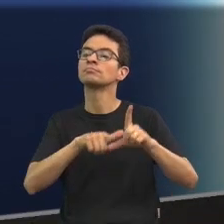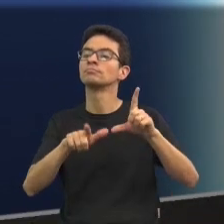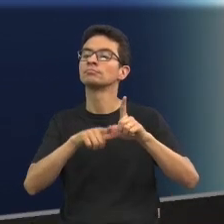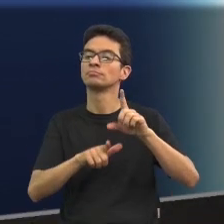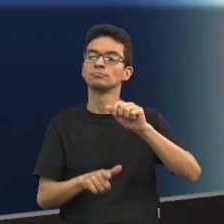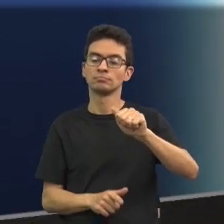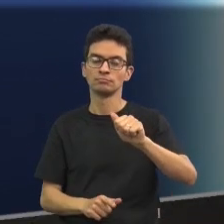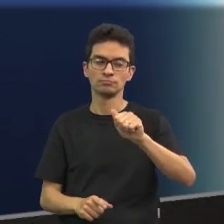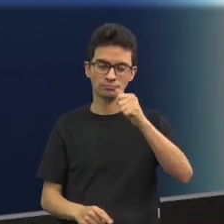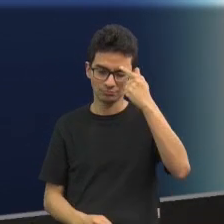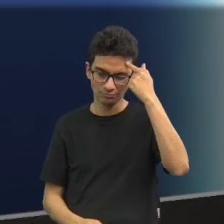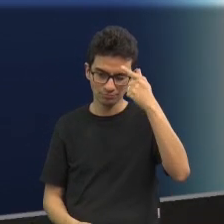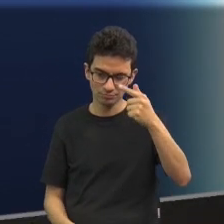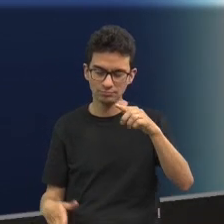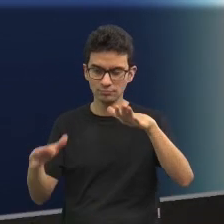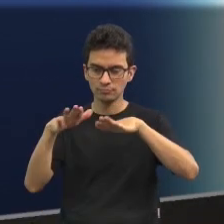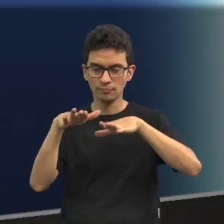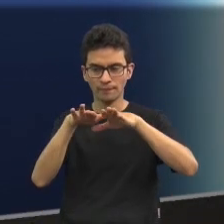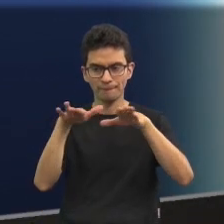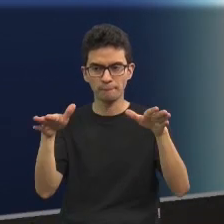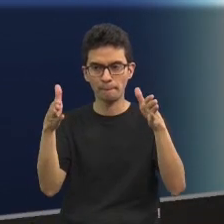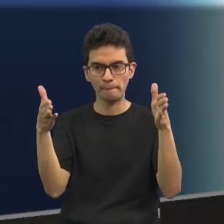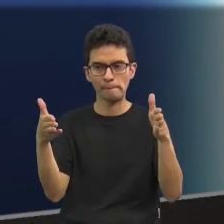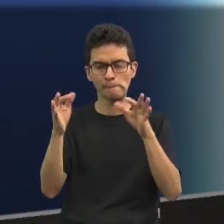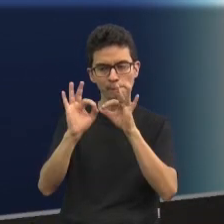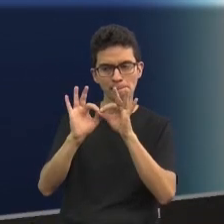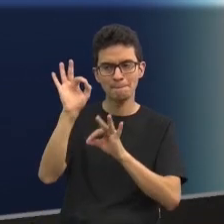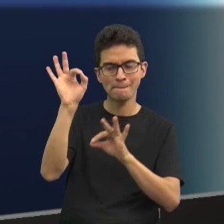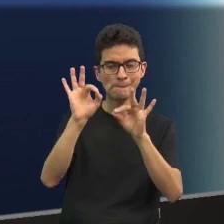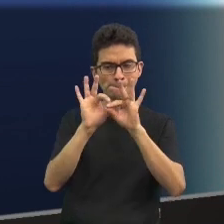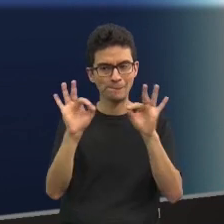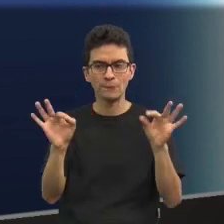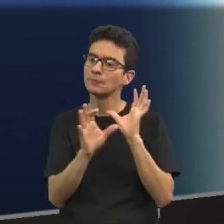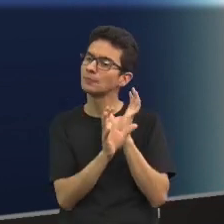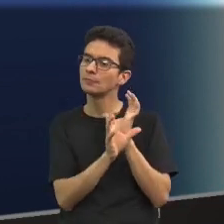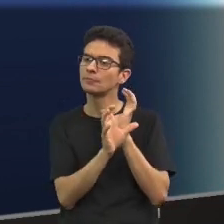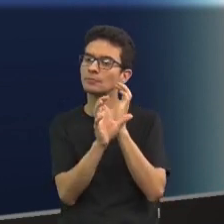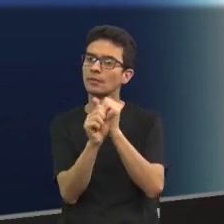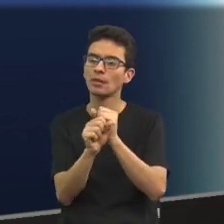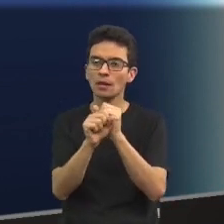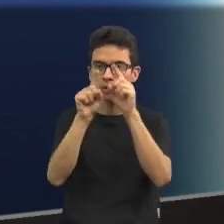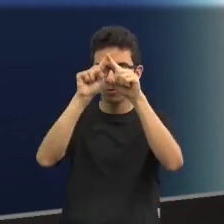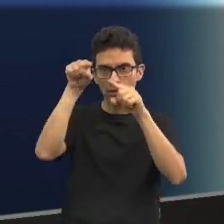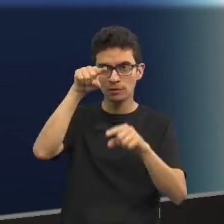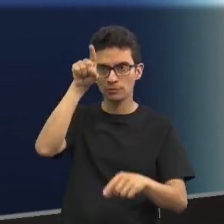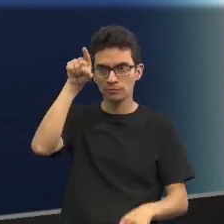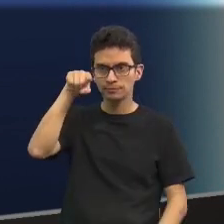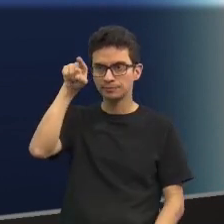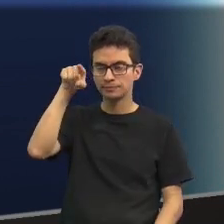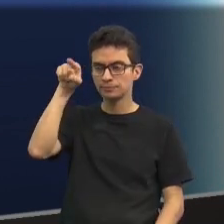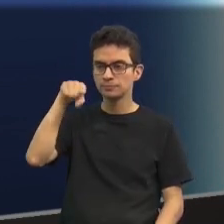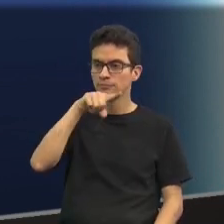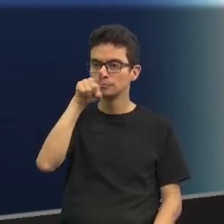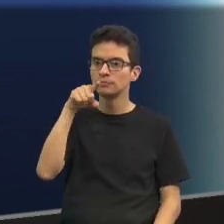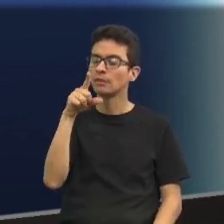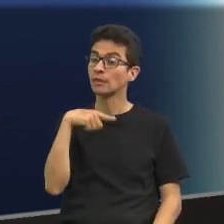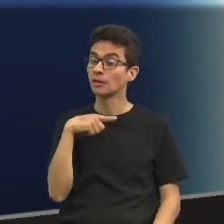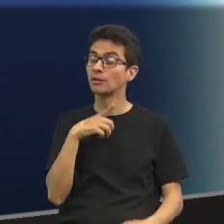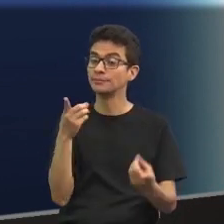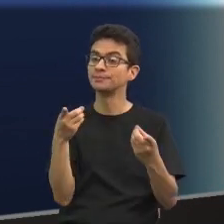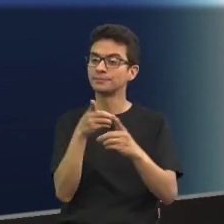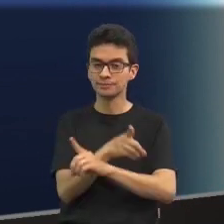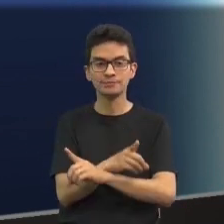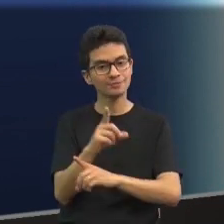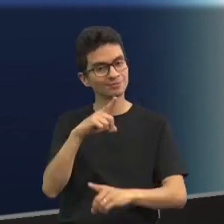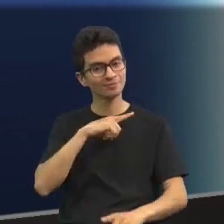apareceu um esquema plano com a largura e comprimento contava-se os quadradinhos aparecer então cateto o posto ea